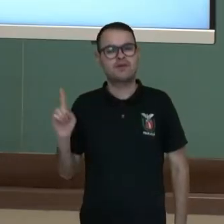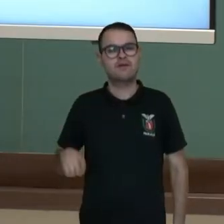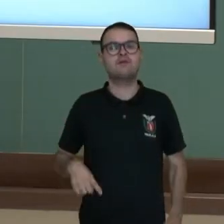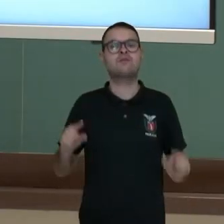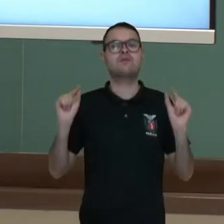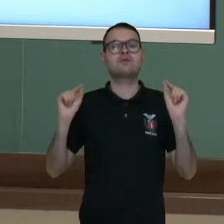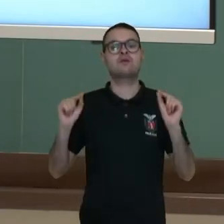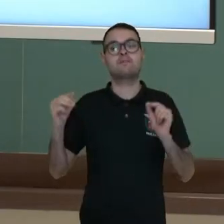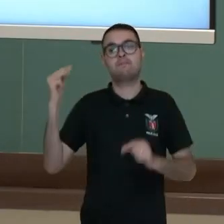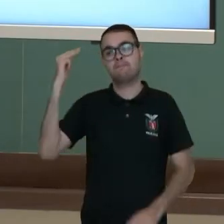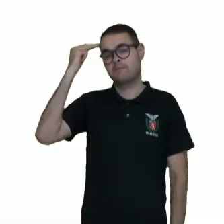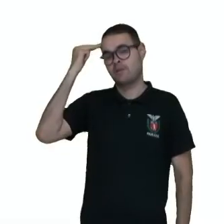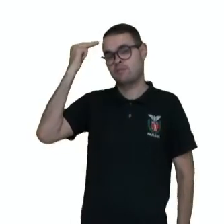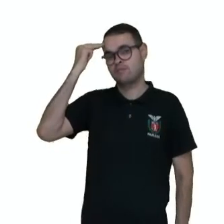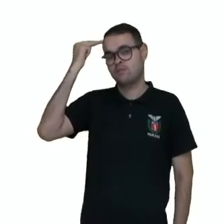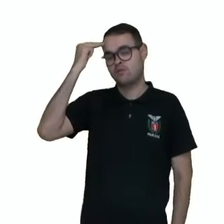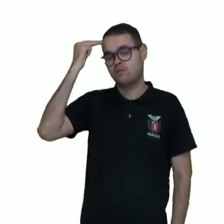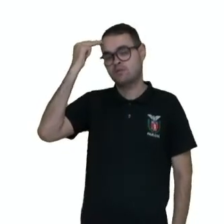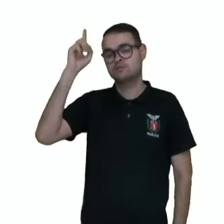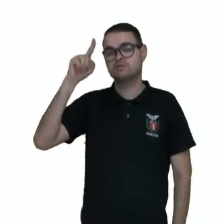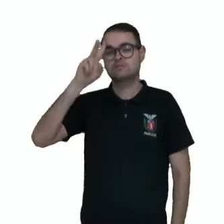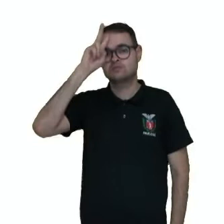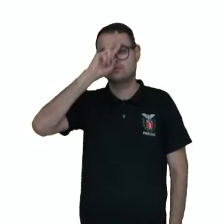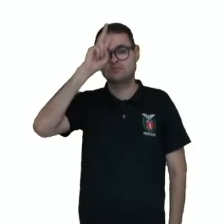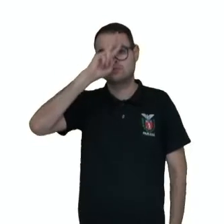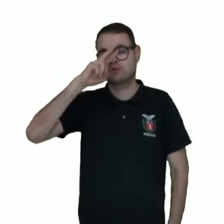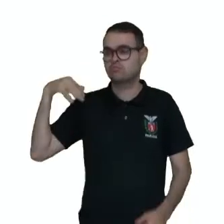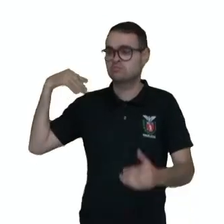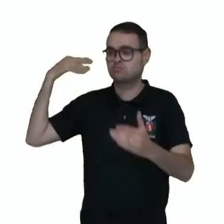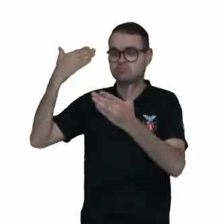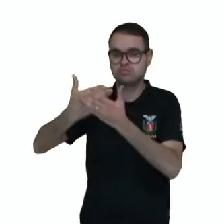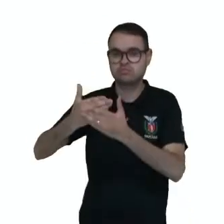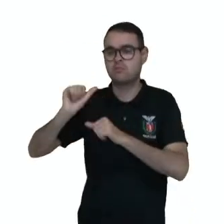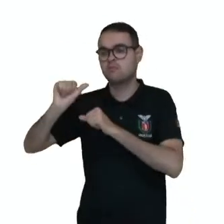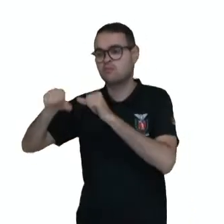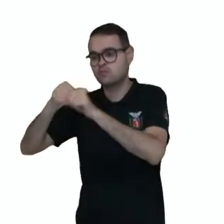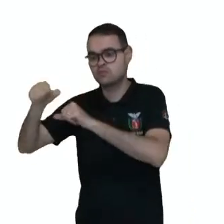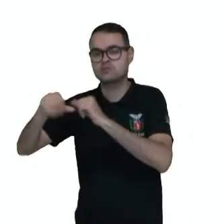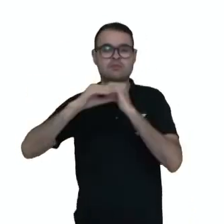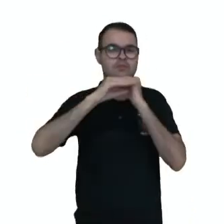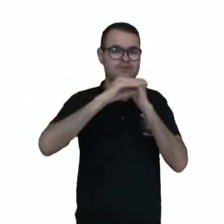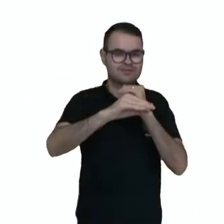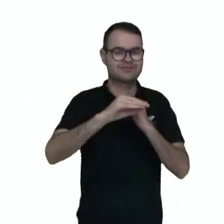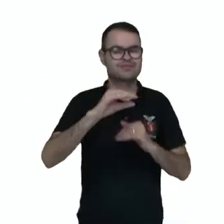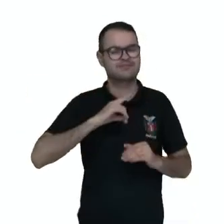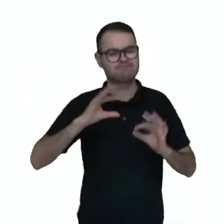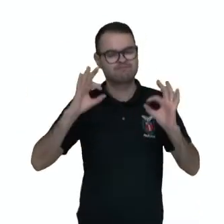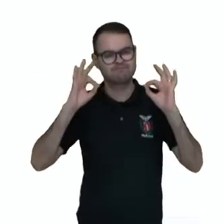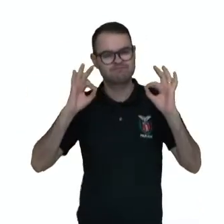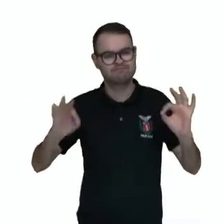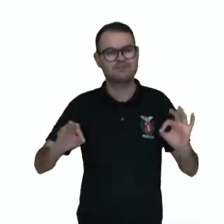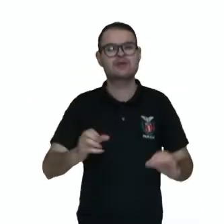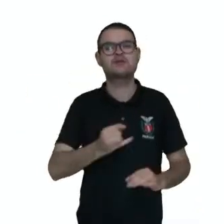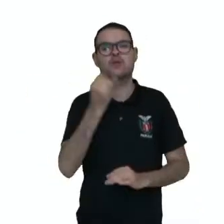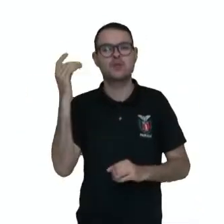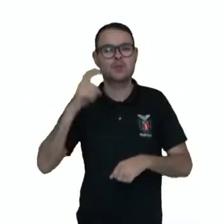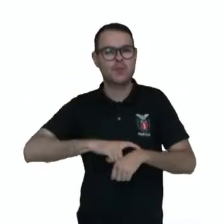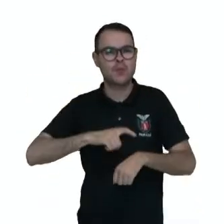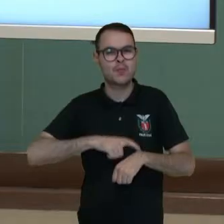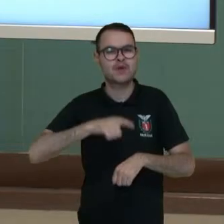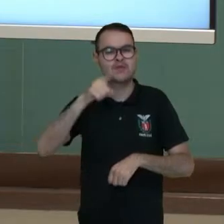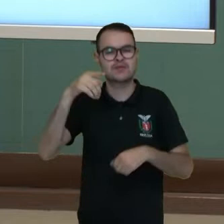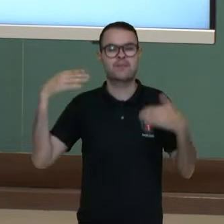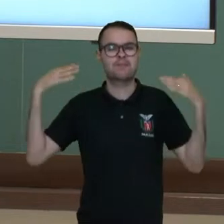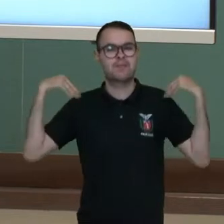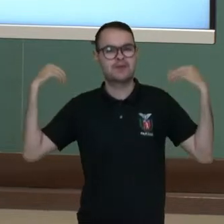de memória, são espaços de história com mudanças e permanências. Eu tenho certeza que em algum momento aí, passeando